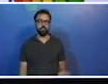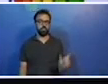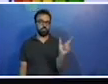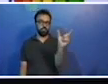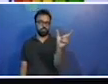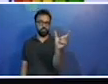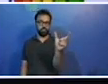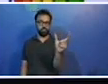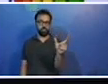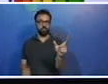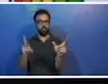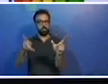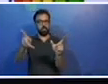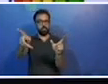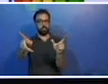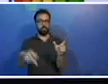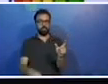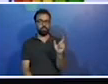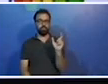always, sempre.